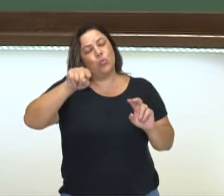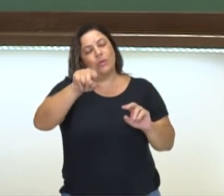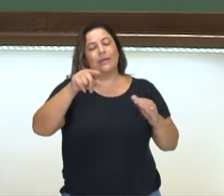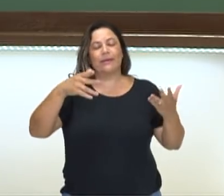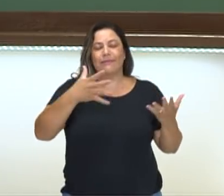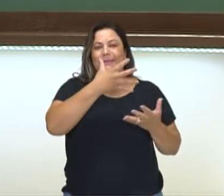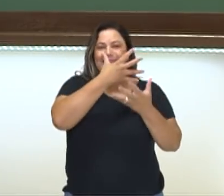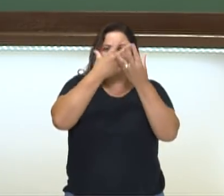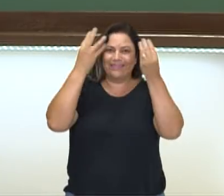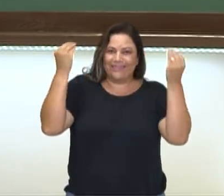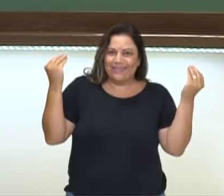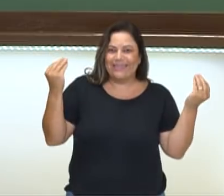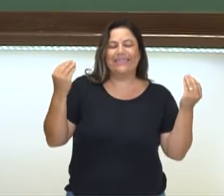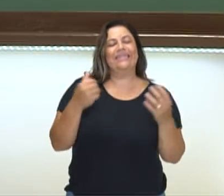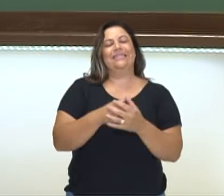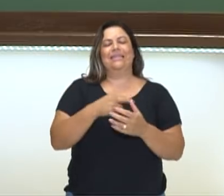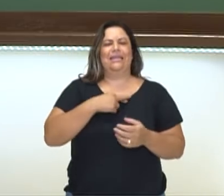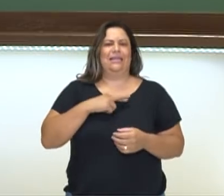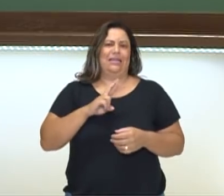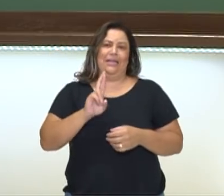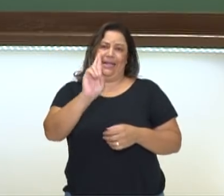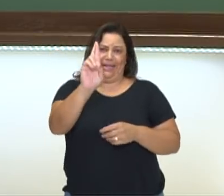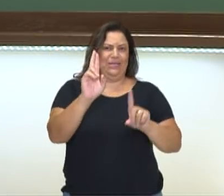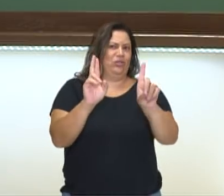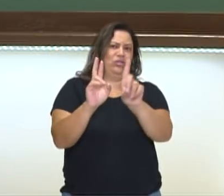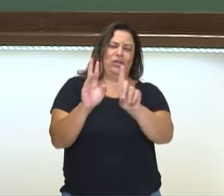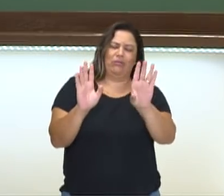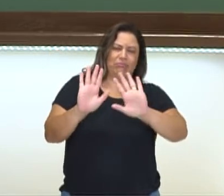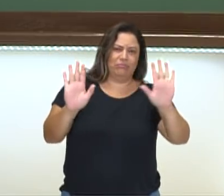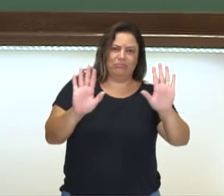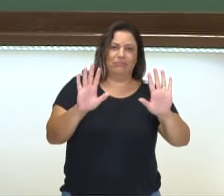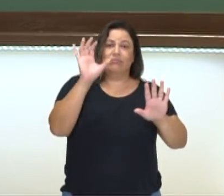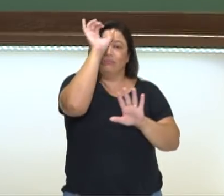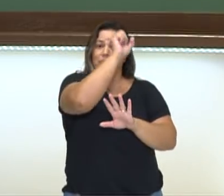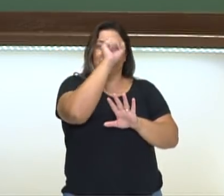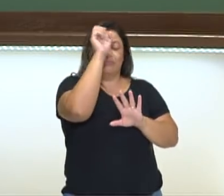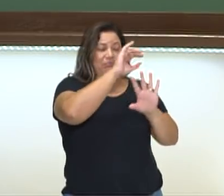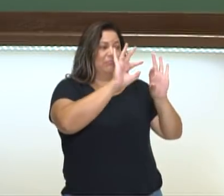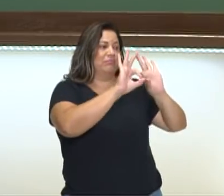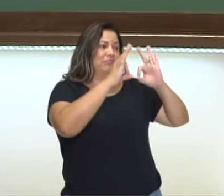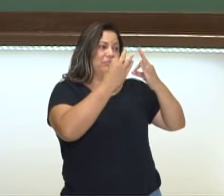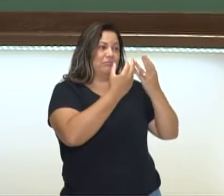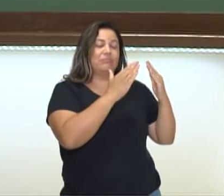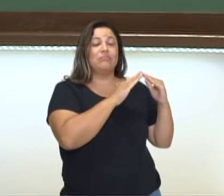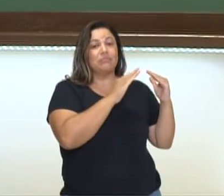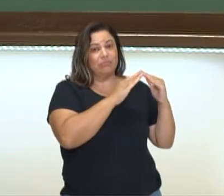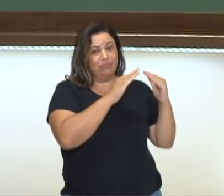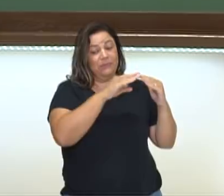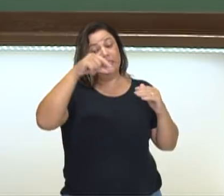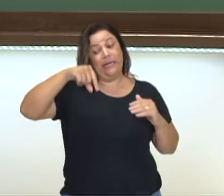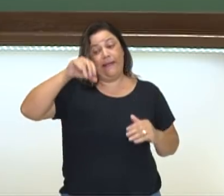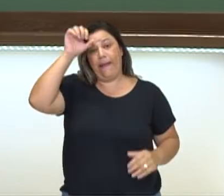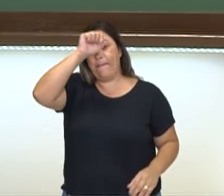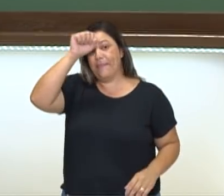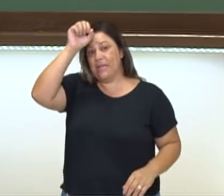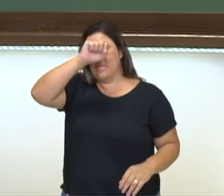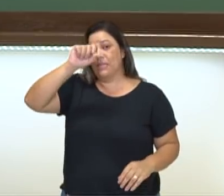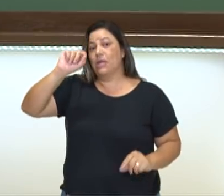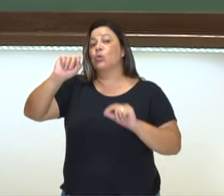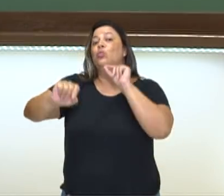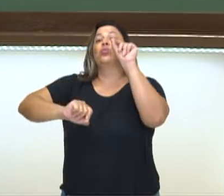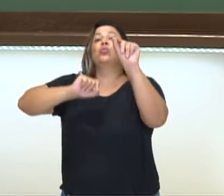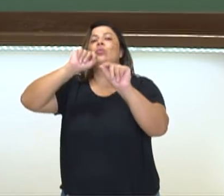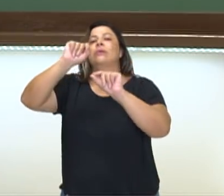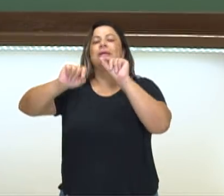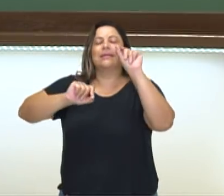ensino religioso não é aula de religião. Religião se aprende com a família, em casa. Estamos aprendendo aqui o fenômeno religioso, ou